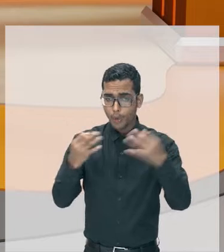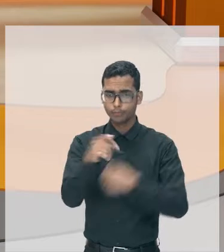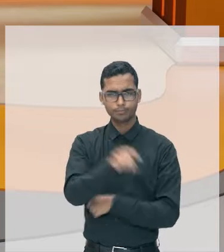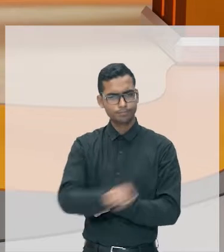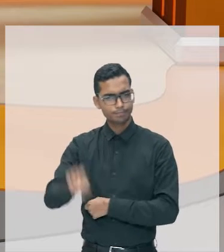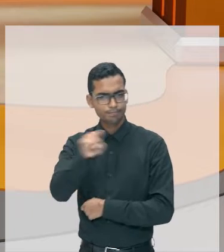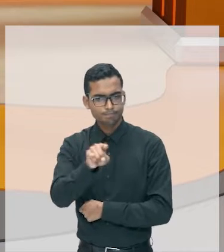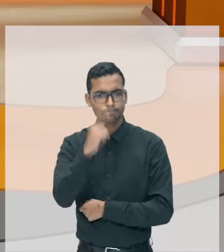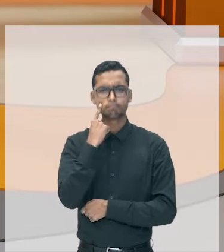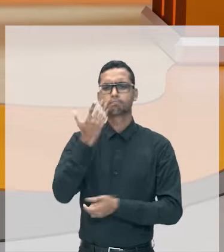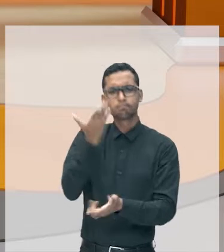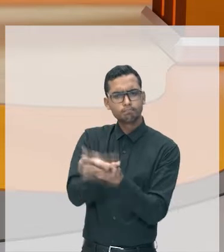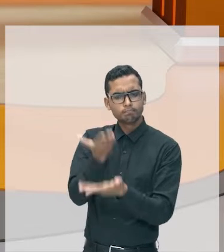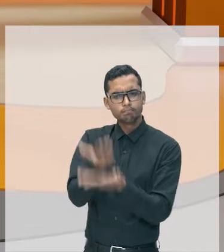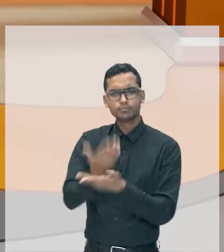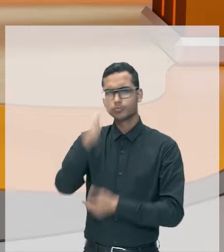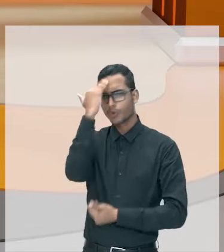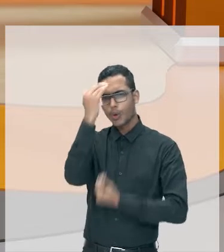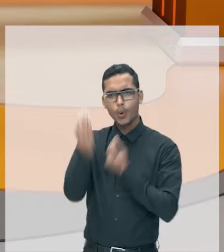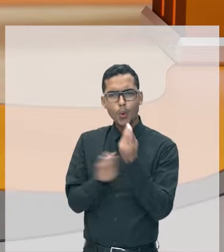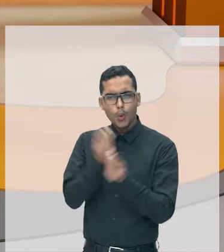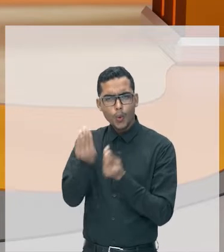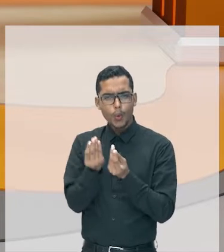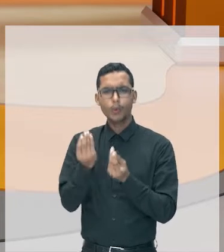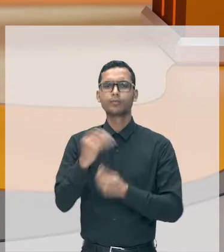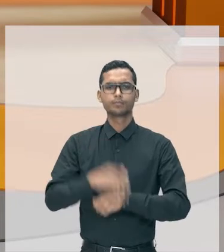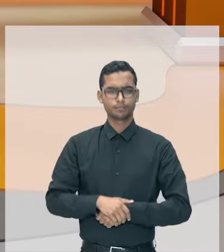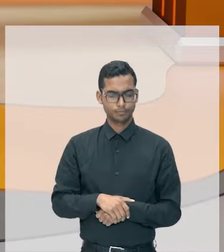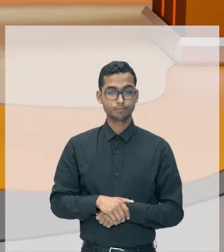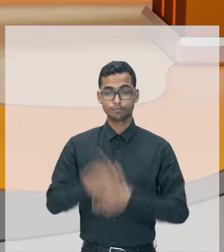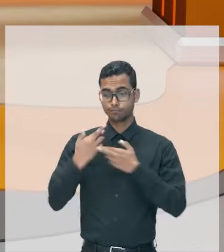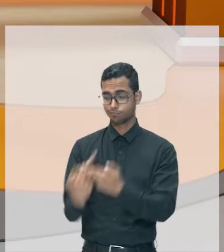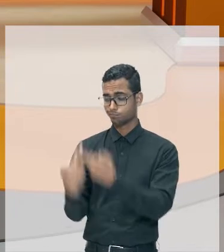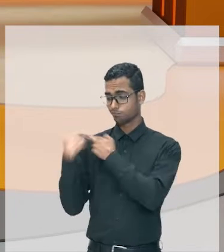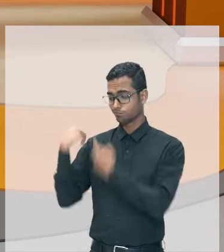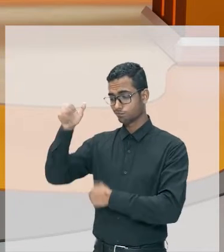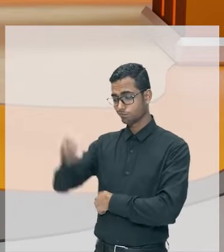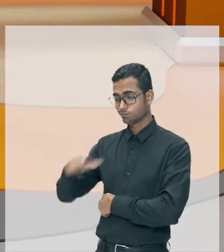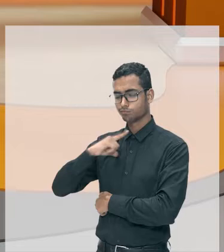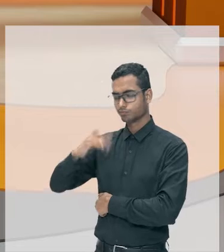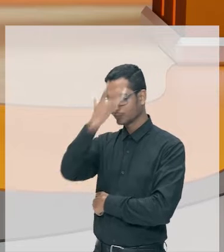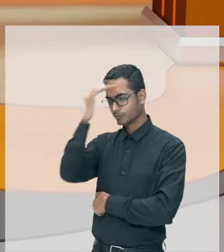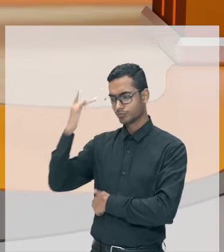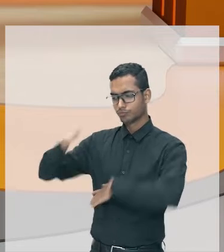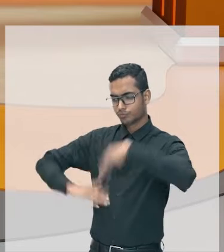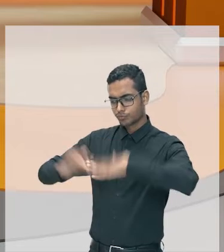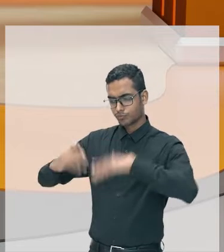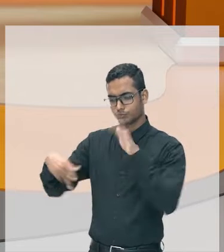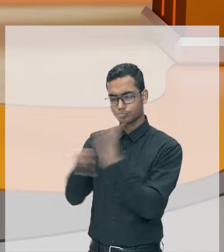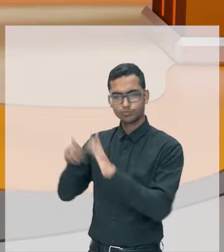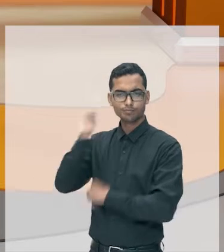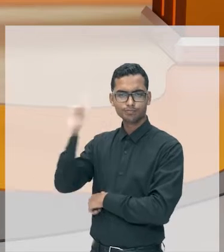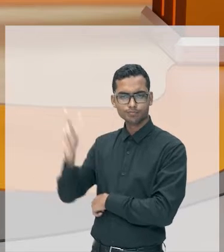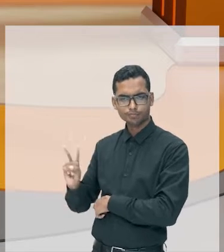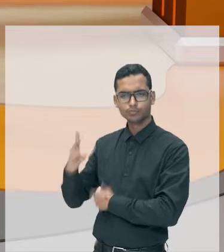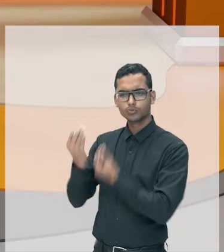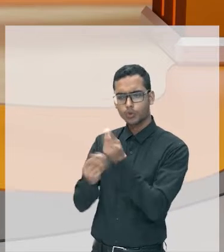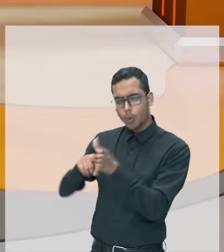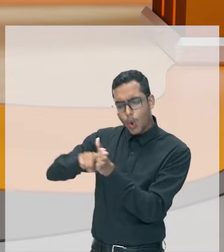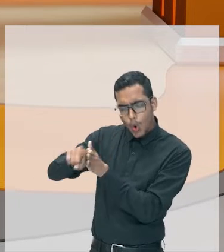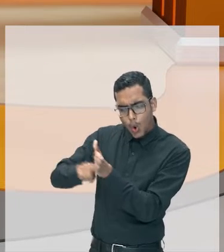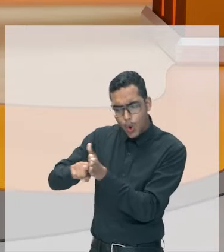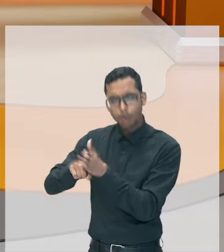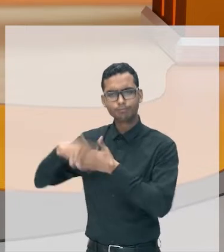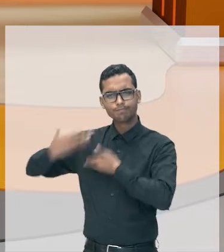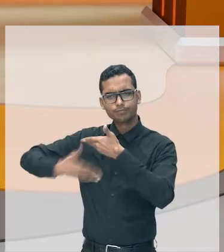atenção para vocês entenderem aí sobre o ofício do historiador, como é que o historiador desenvolve aí a sua escrita, como é